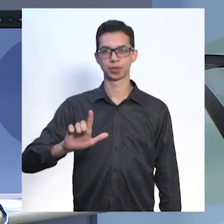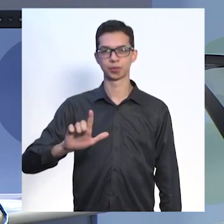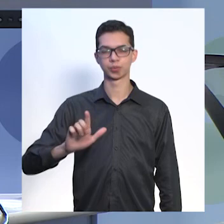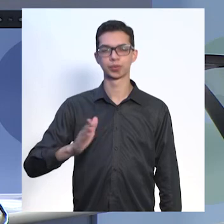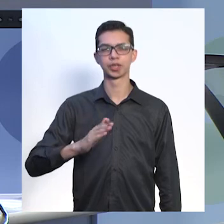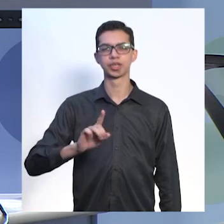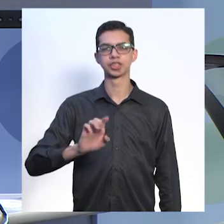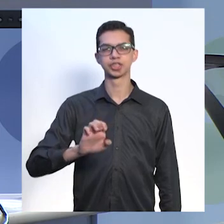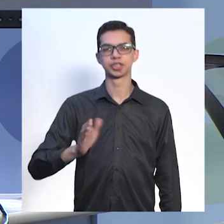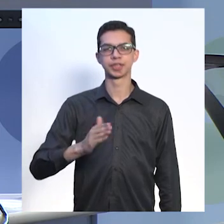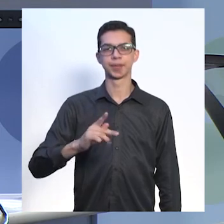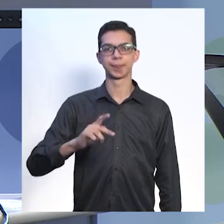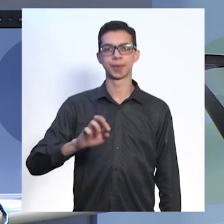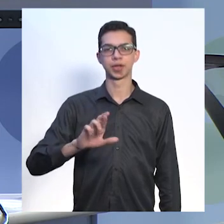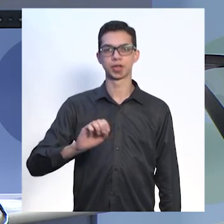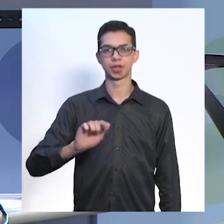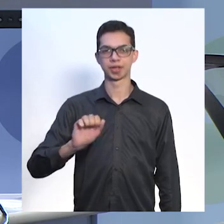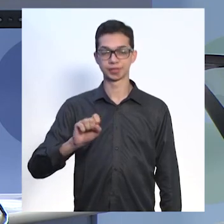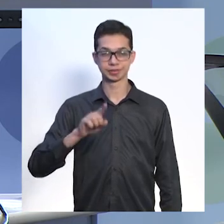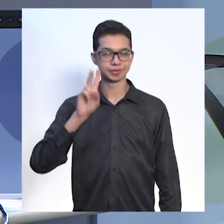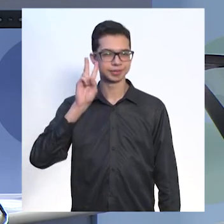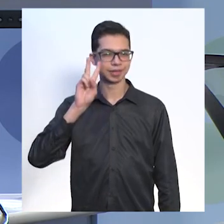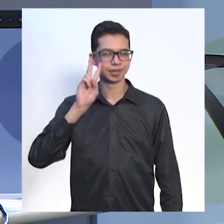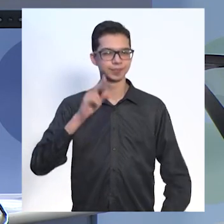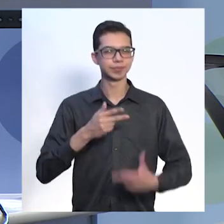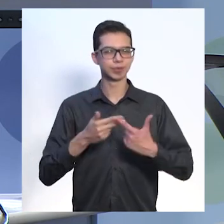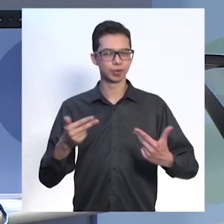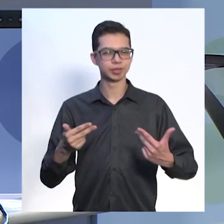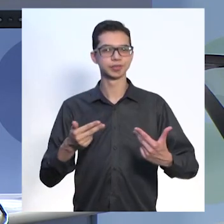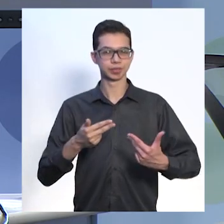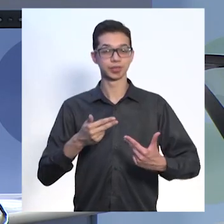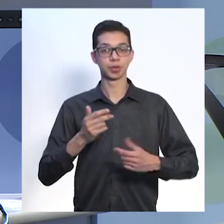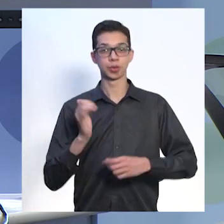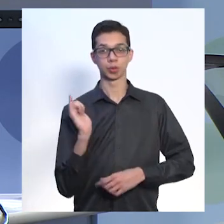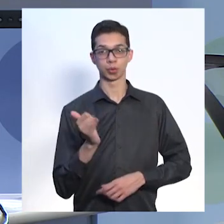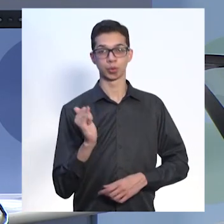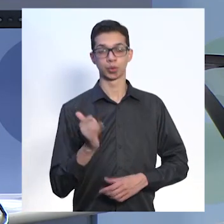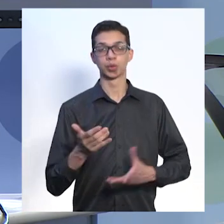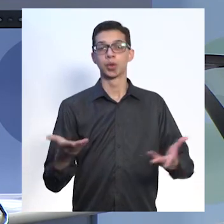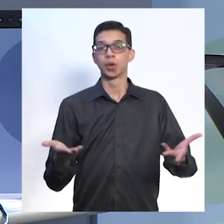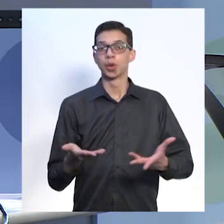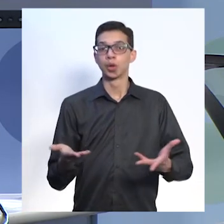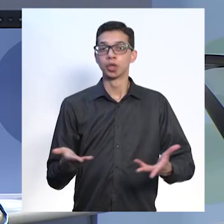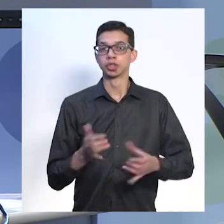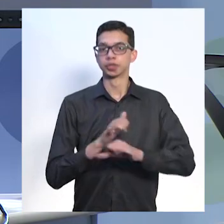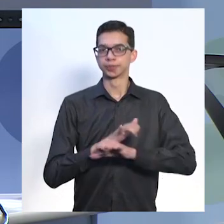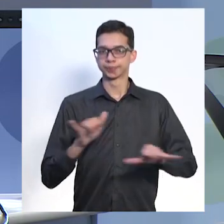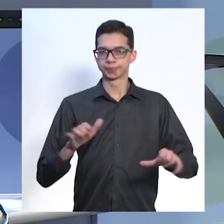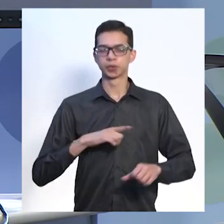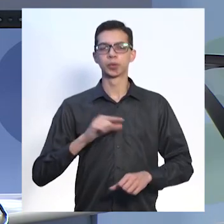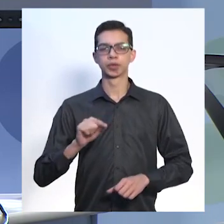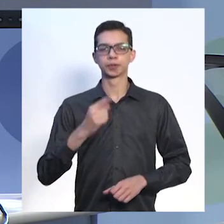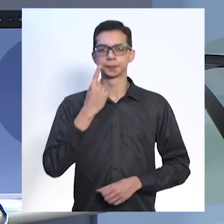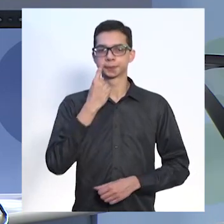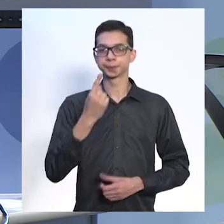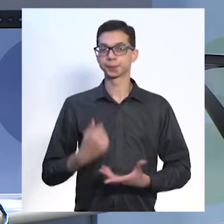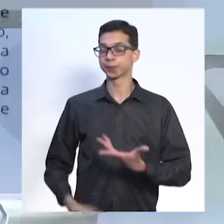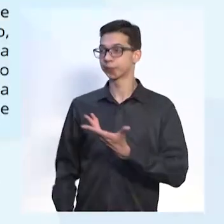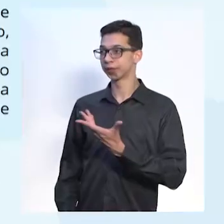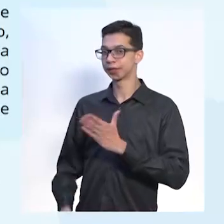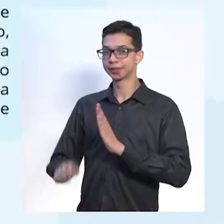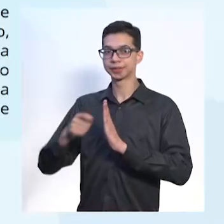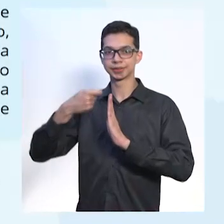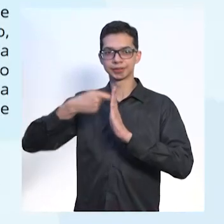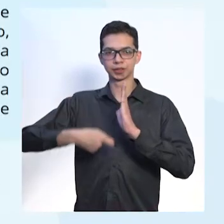Bem interessante, afinal. Hoje a gente vai ler uma notícia. Então, tem aí, ó. Anel de pérolas. Pode colocar o texto